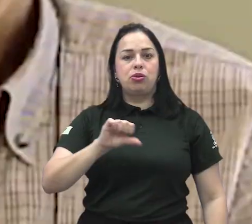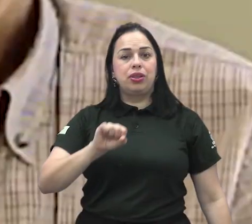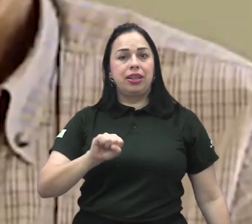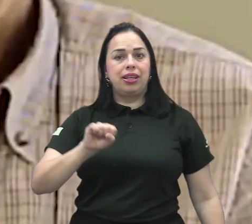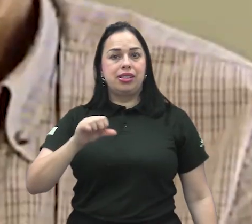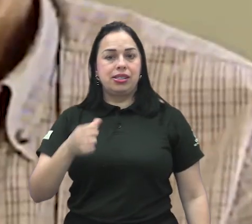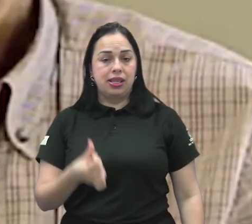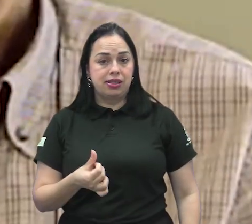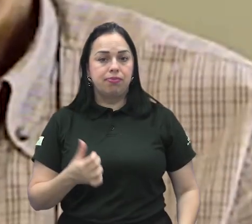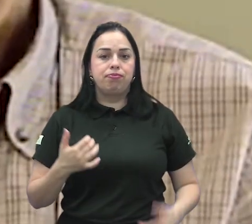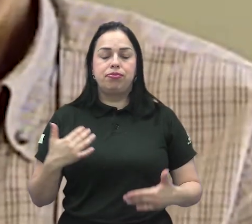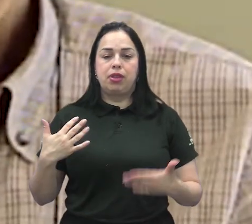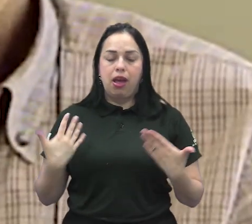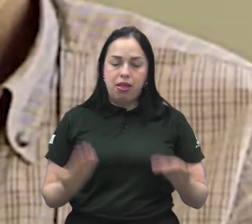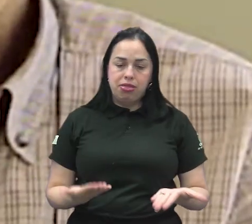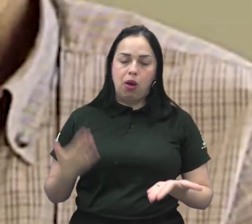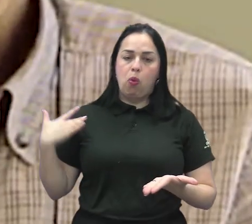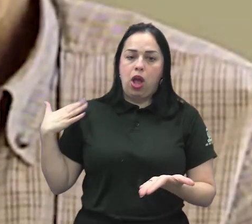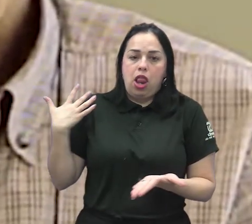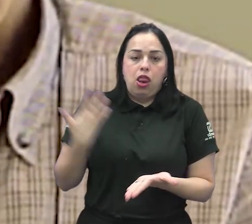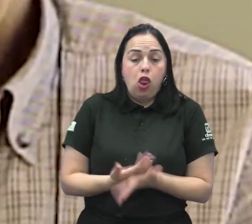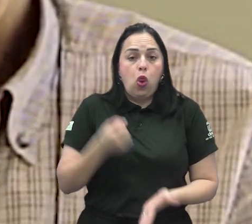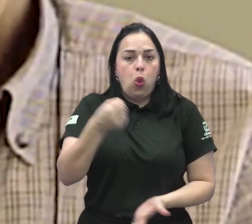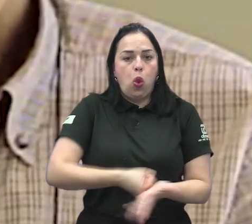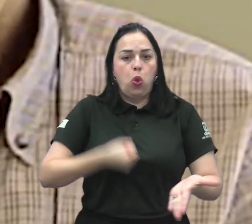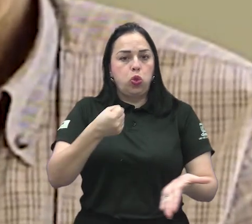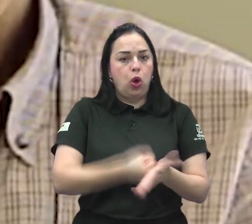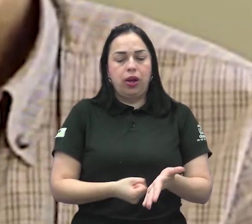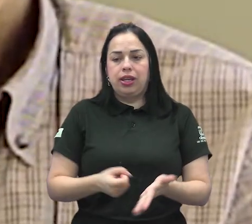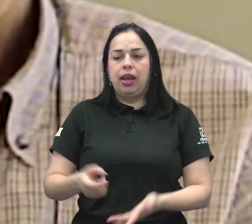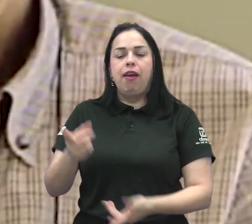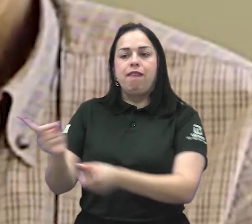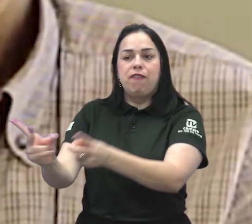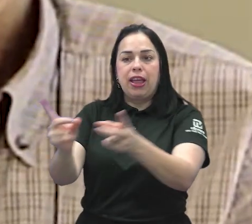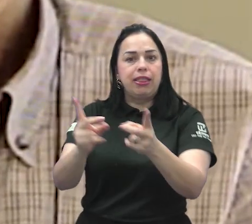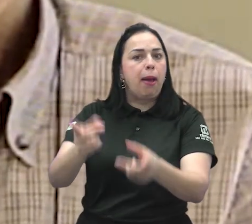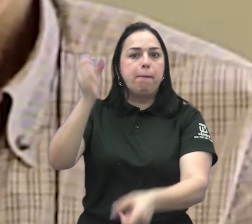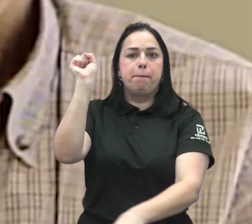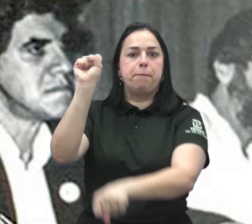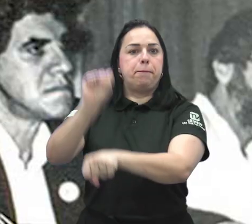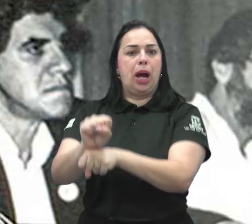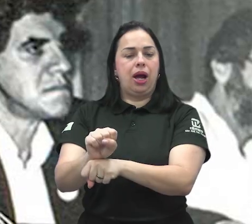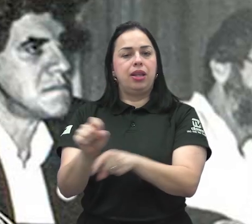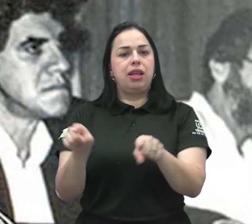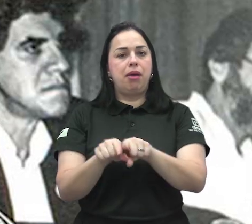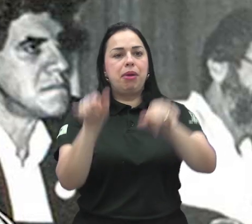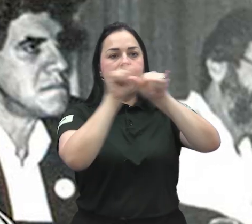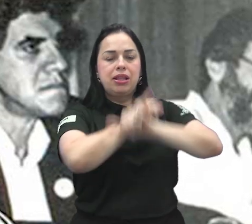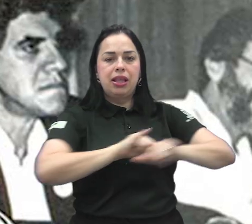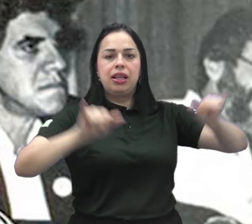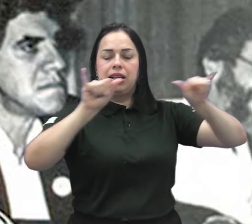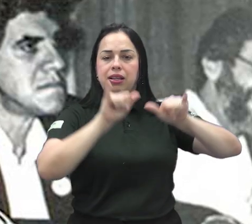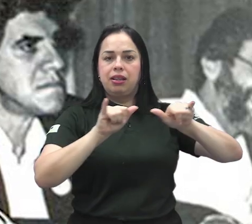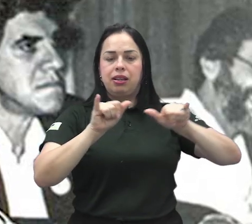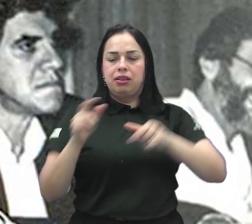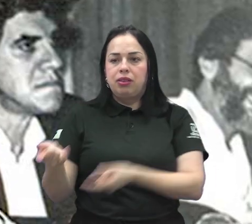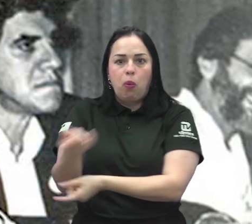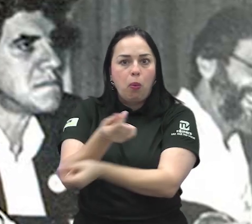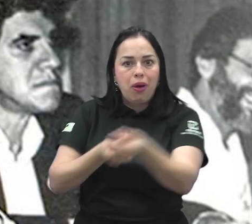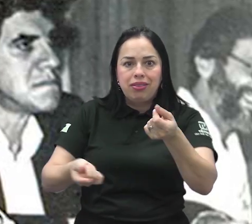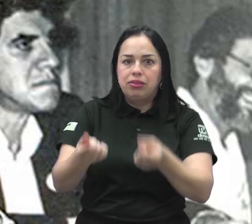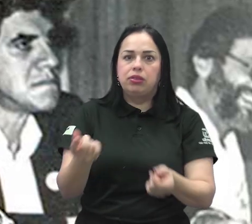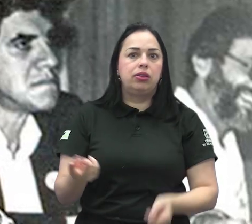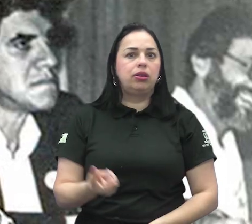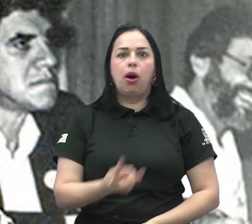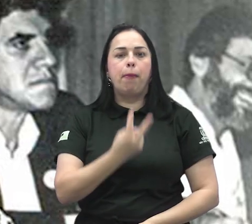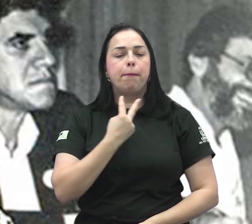1986. Desde então, Betinho lutou pelo fim da comercialização do sangue no Brasil e liderou a campanha Sangue